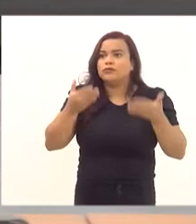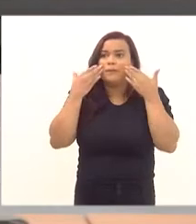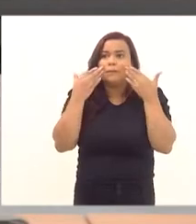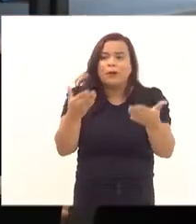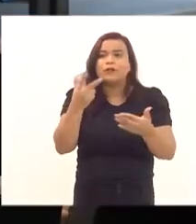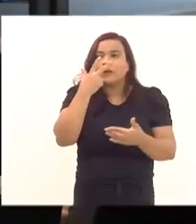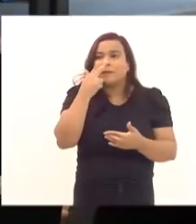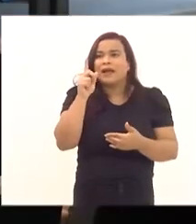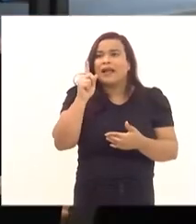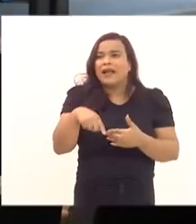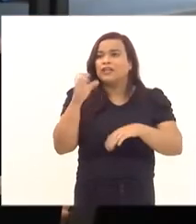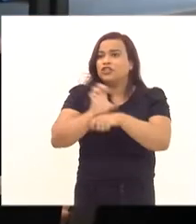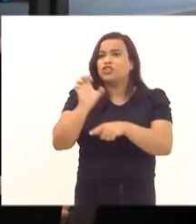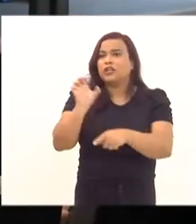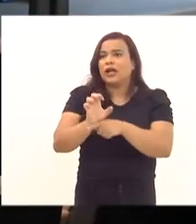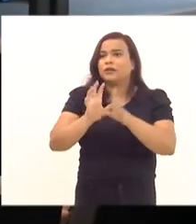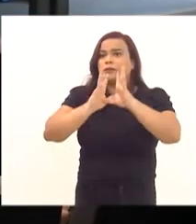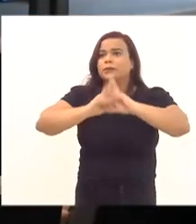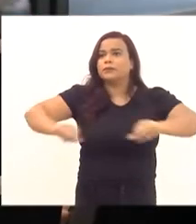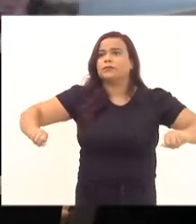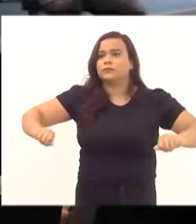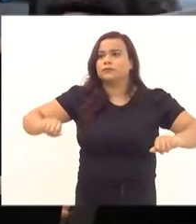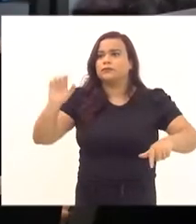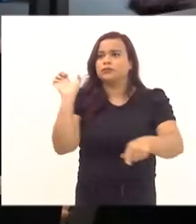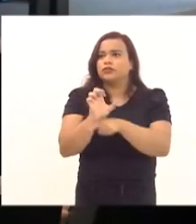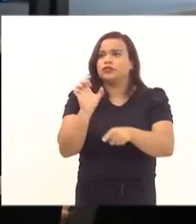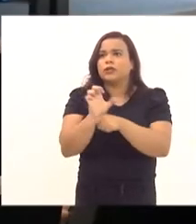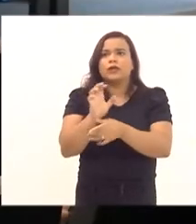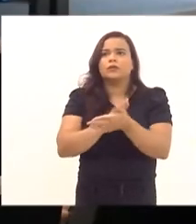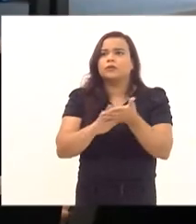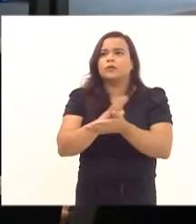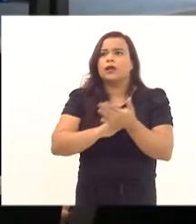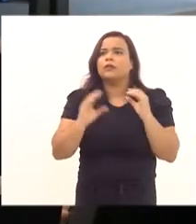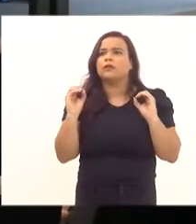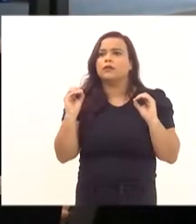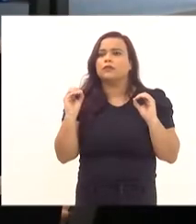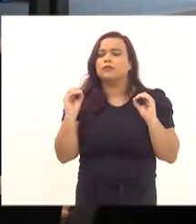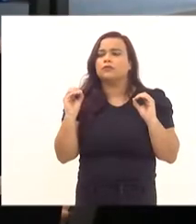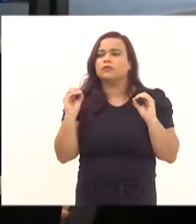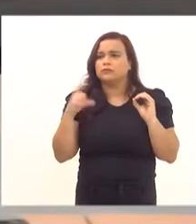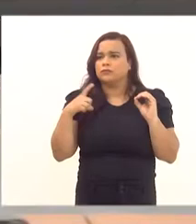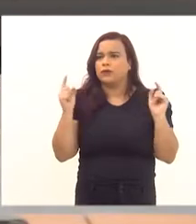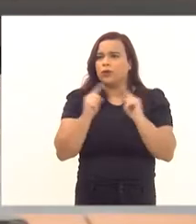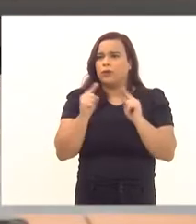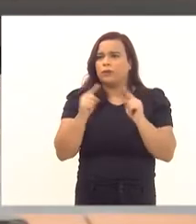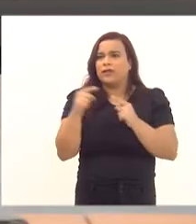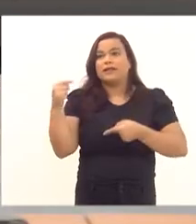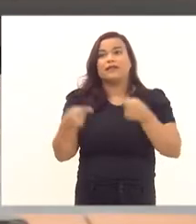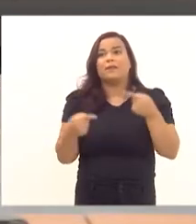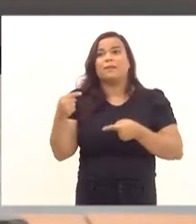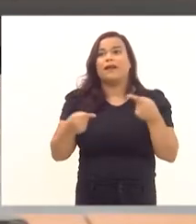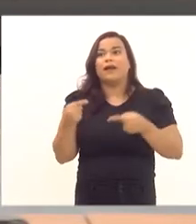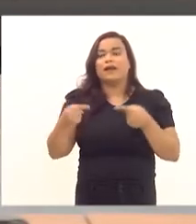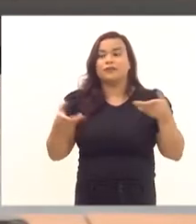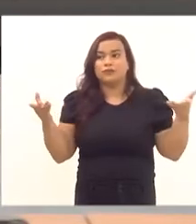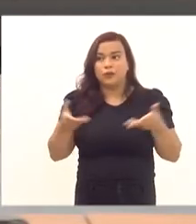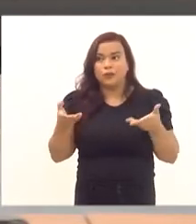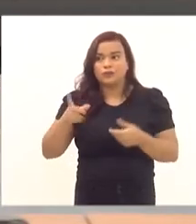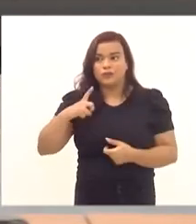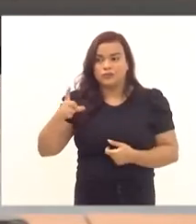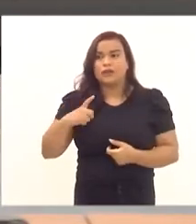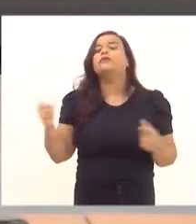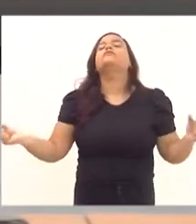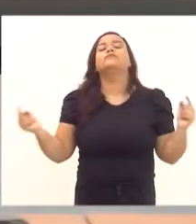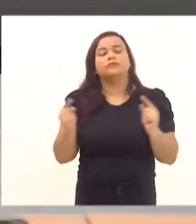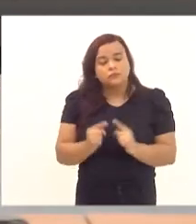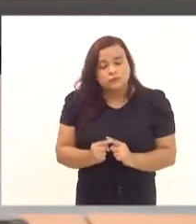mínimo e hoje está domingo diz que tem a ver com a sua cidade de fazer amizade Como escreve aqui a gente vai fazer um da Claro